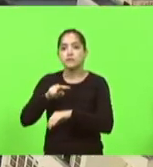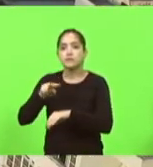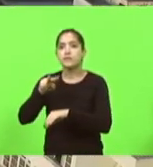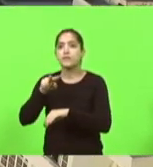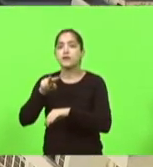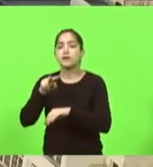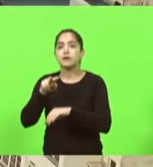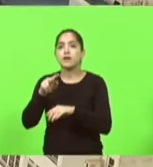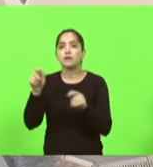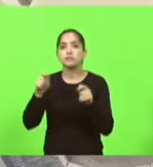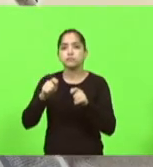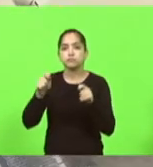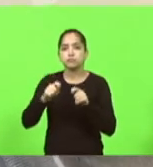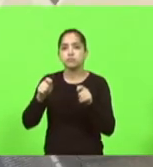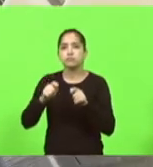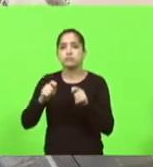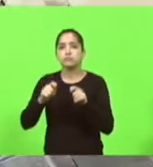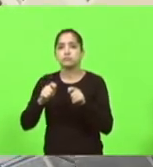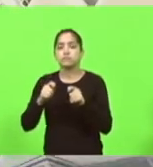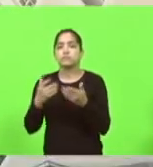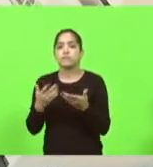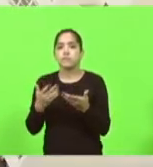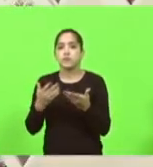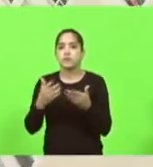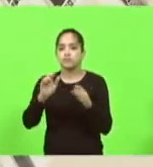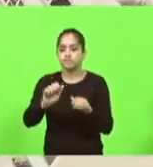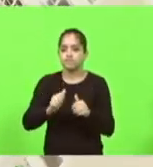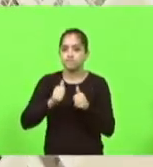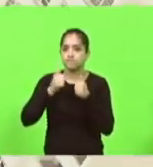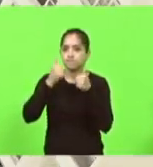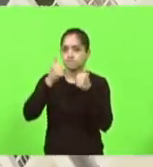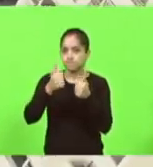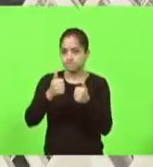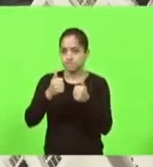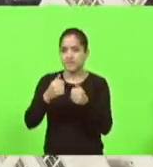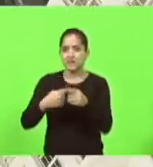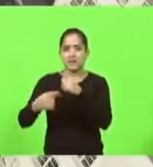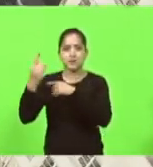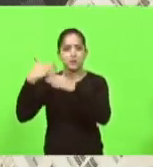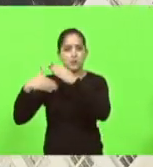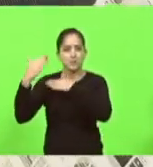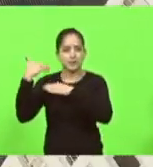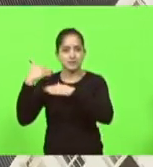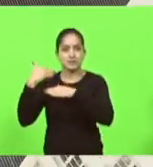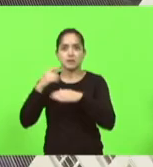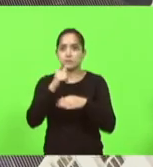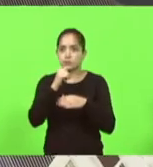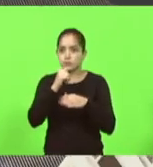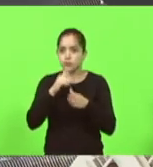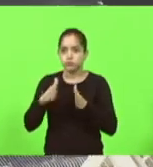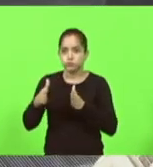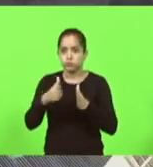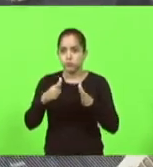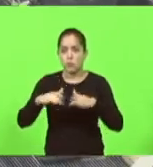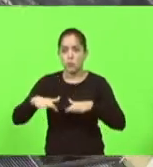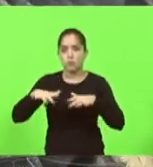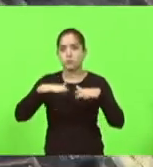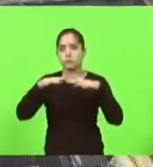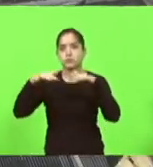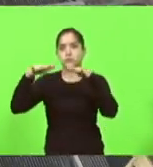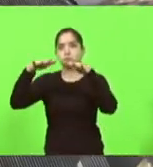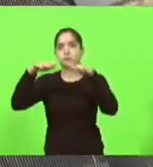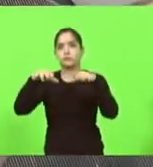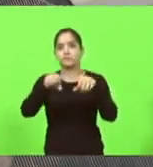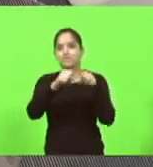histórico, se reergueu das cinzas, após a enchente de 74, quando esse rio transbordou e ele destruiu a